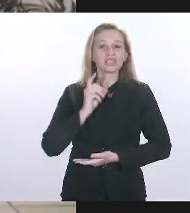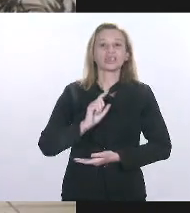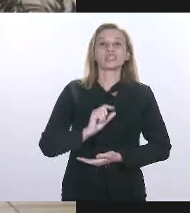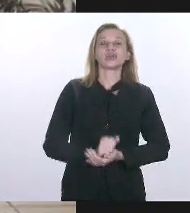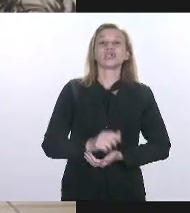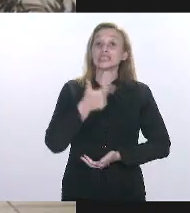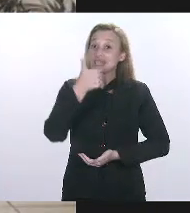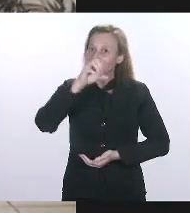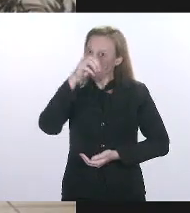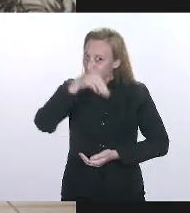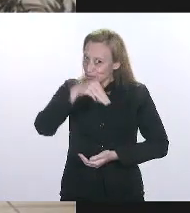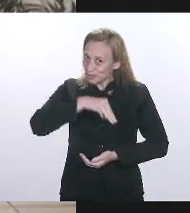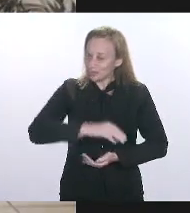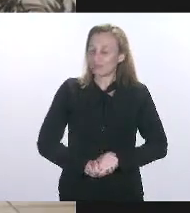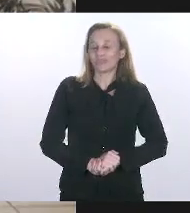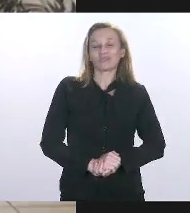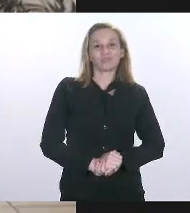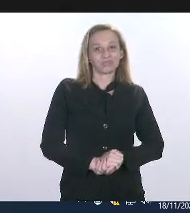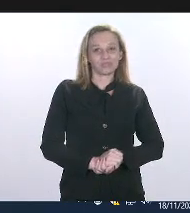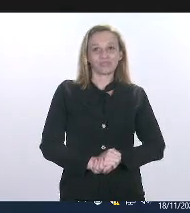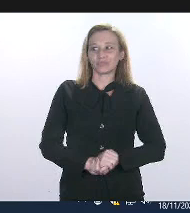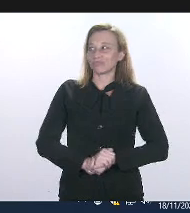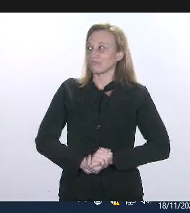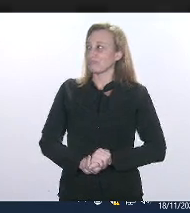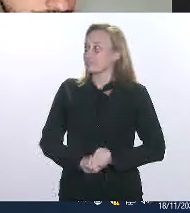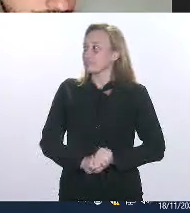senhor dispõe de 10 minutos.